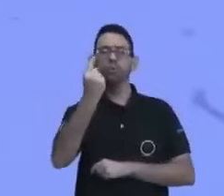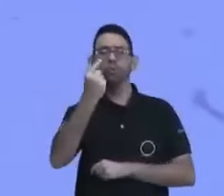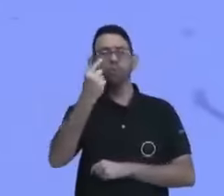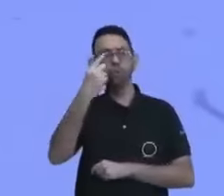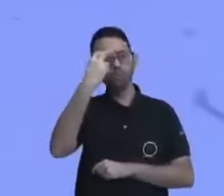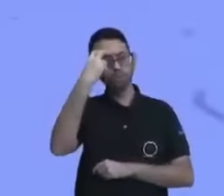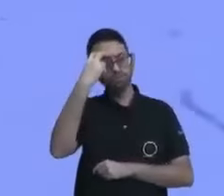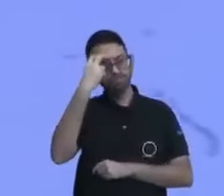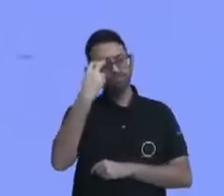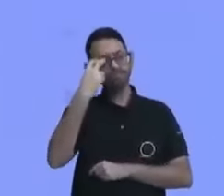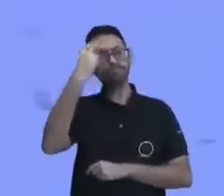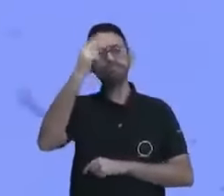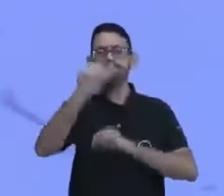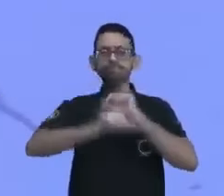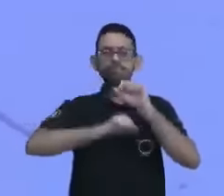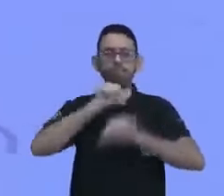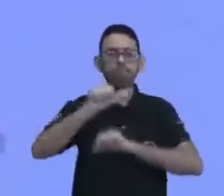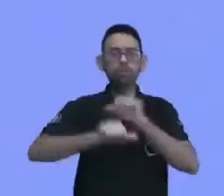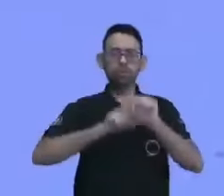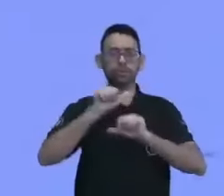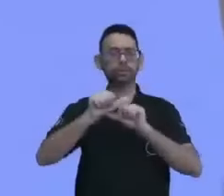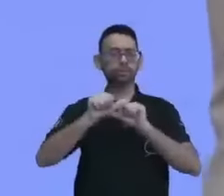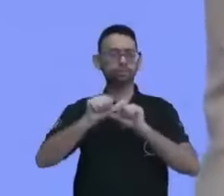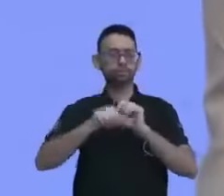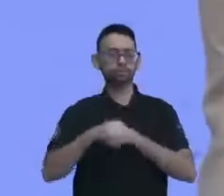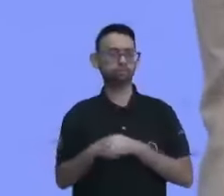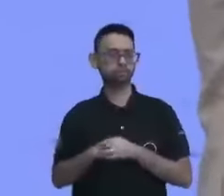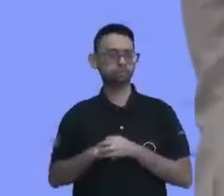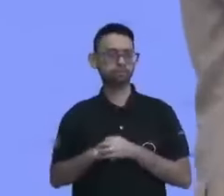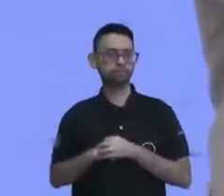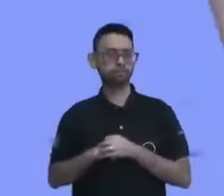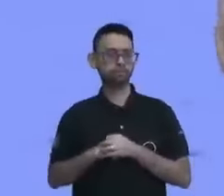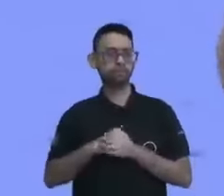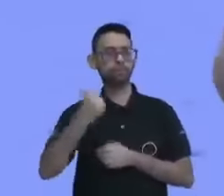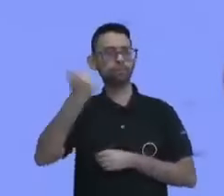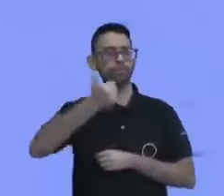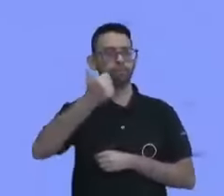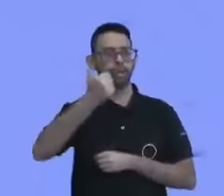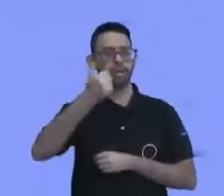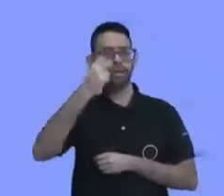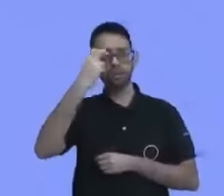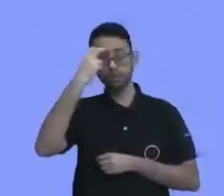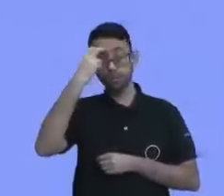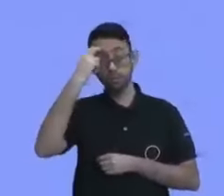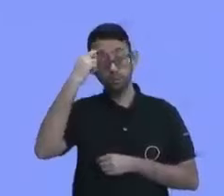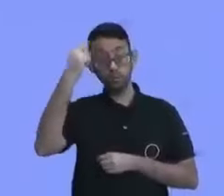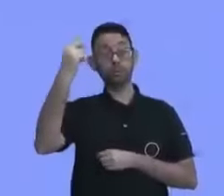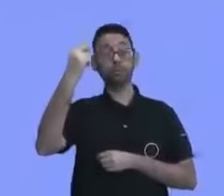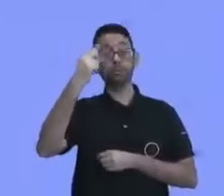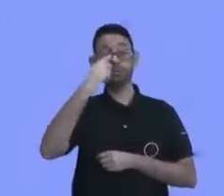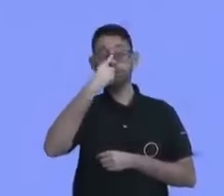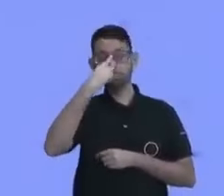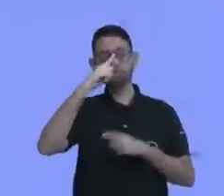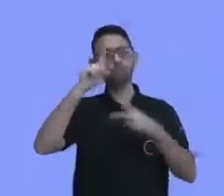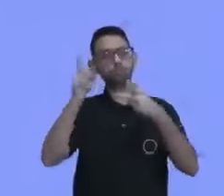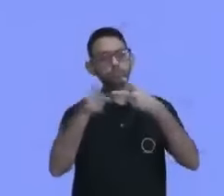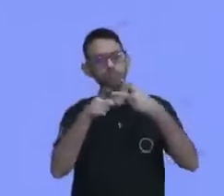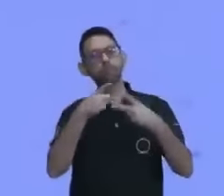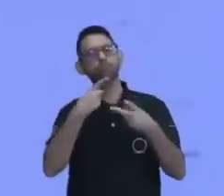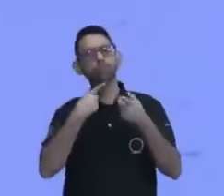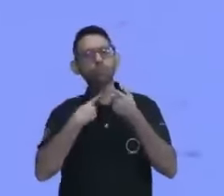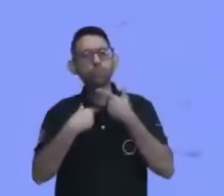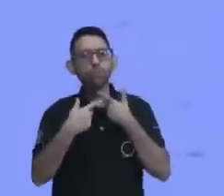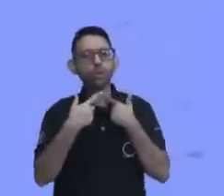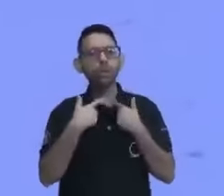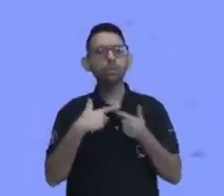transformação você sente primeiro você pensa você tem vontade primeiro você pensa você vai